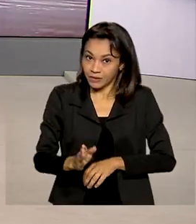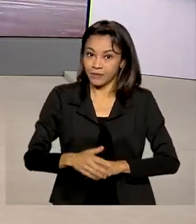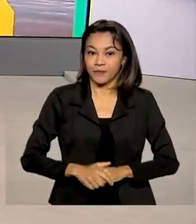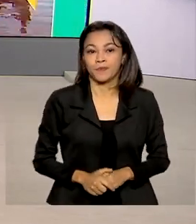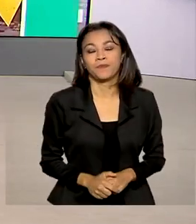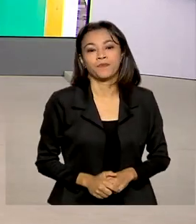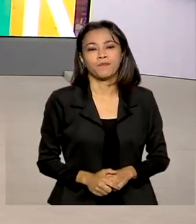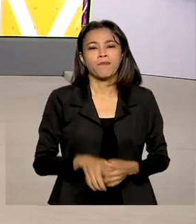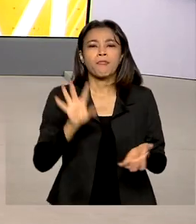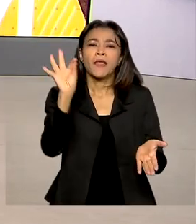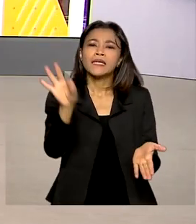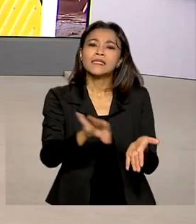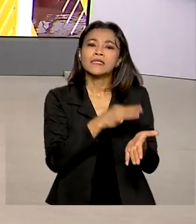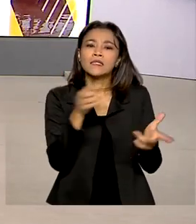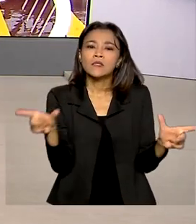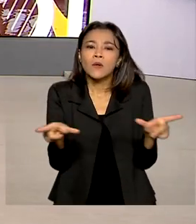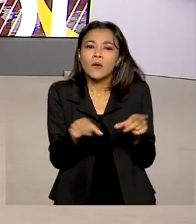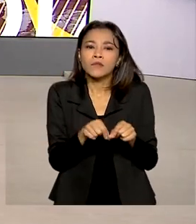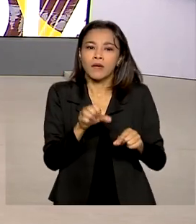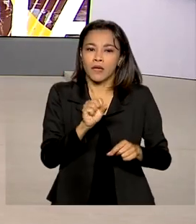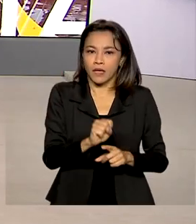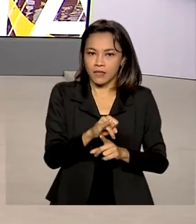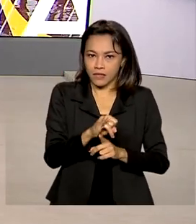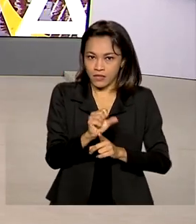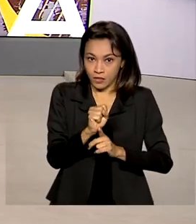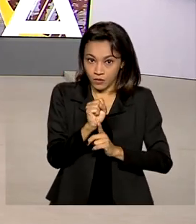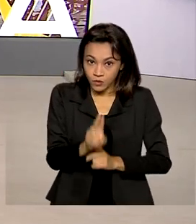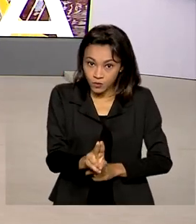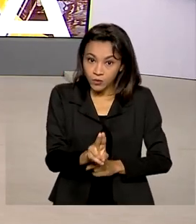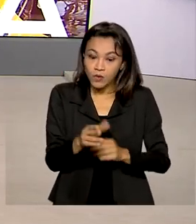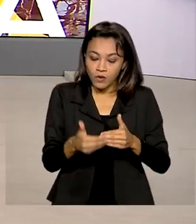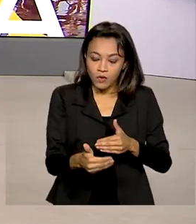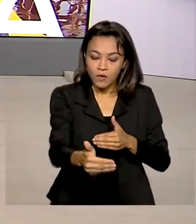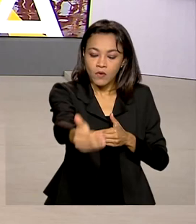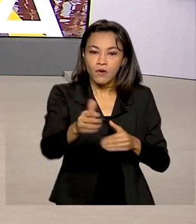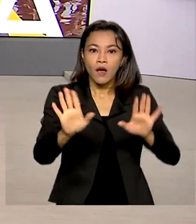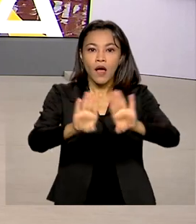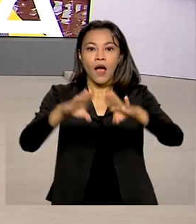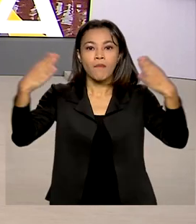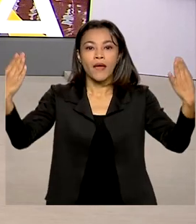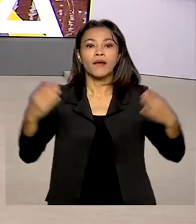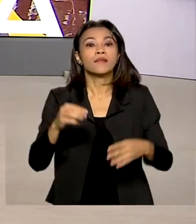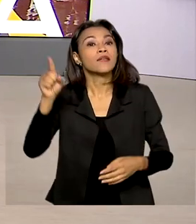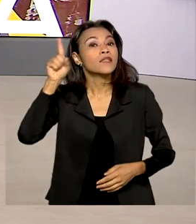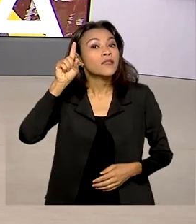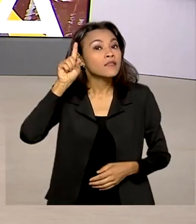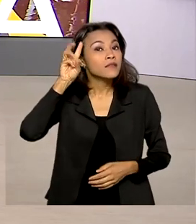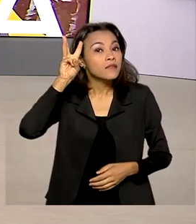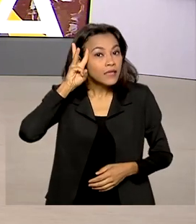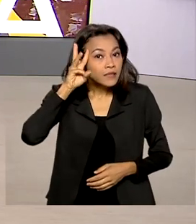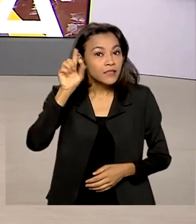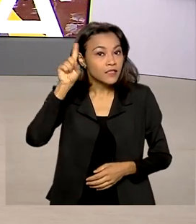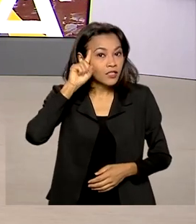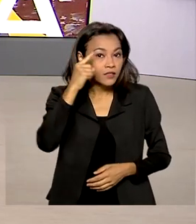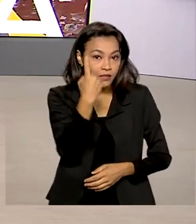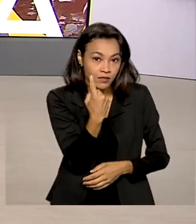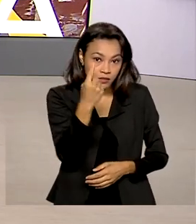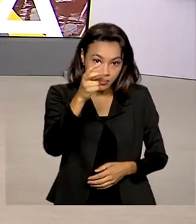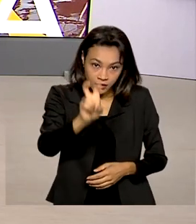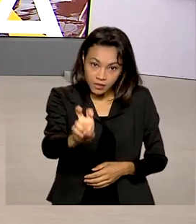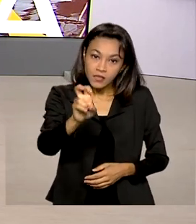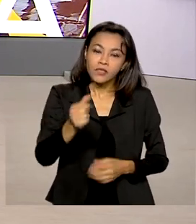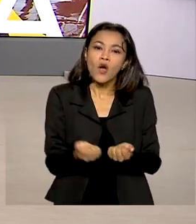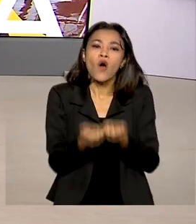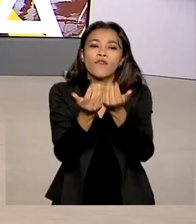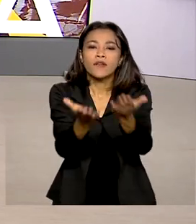e as inscrições para o Sisu sistema de seleção unificada vão ser abertas na próxima terça-feira dia 15 serão ofertadas